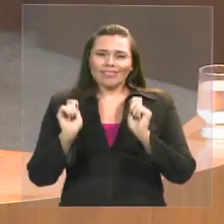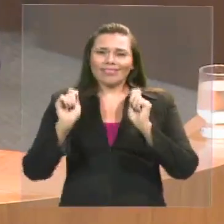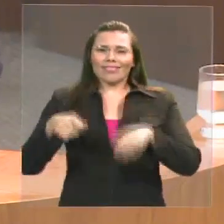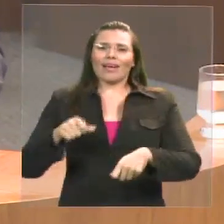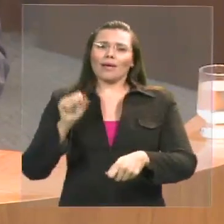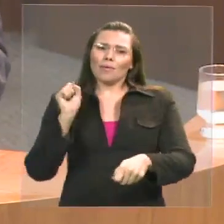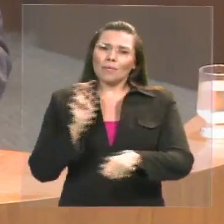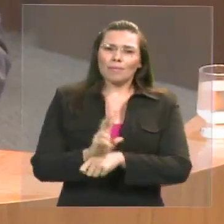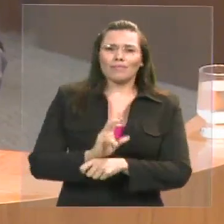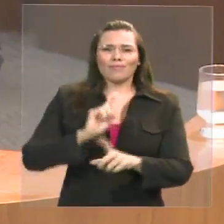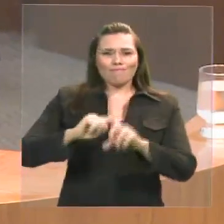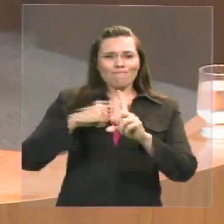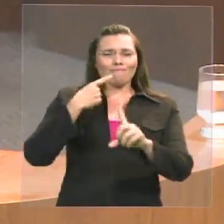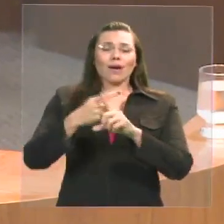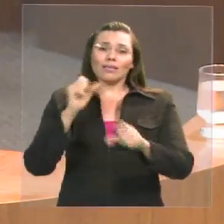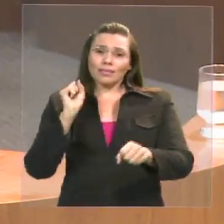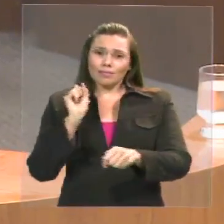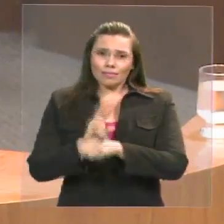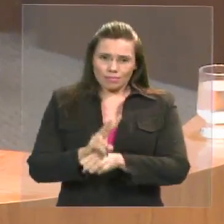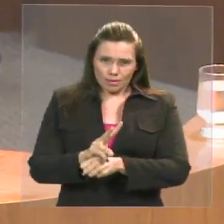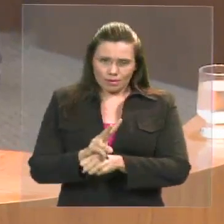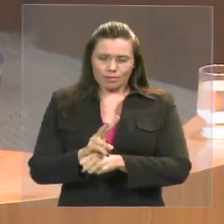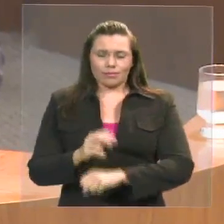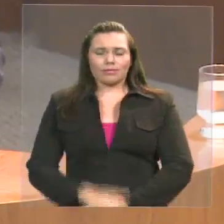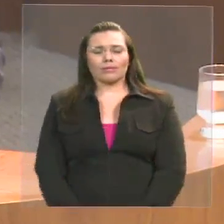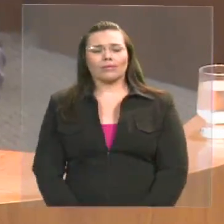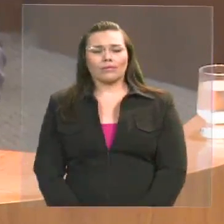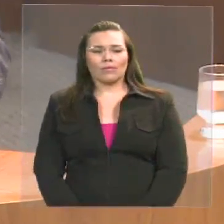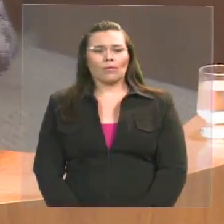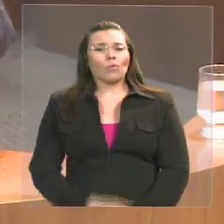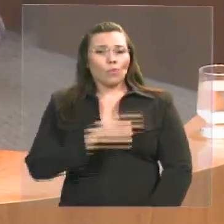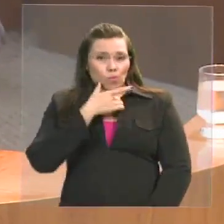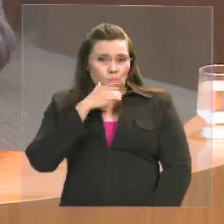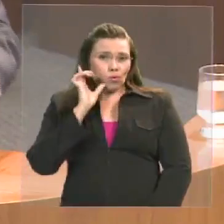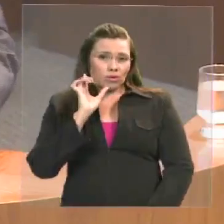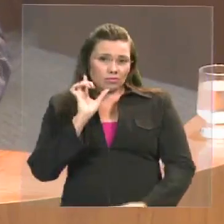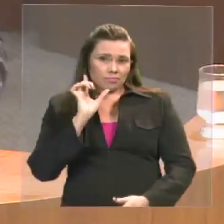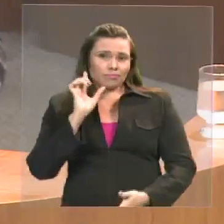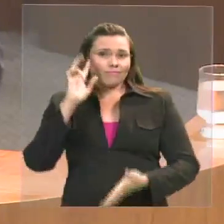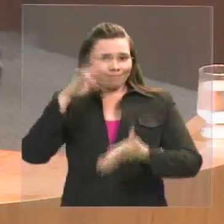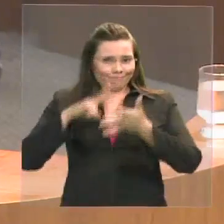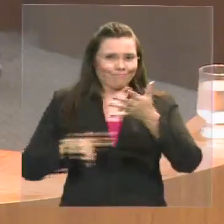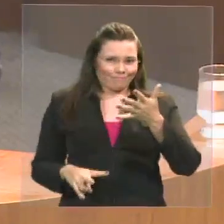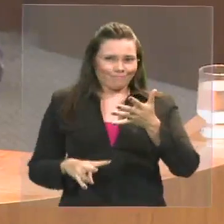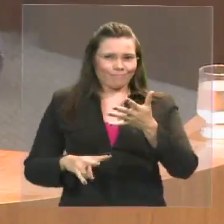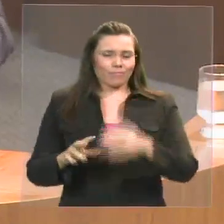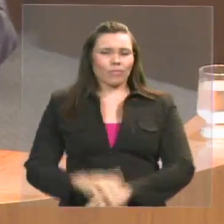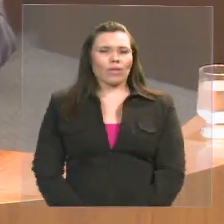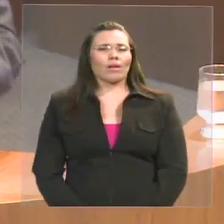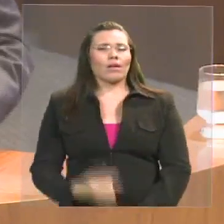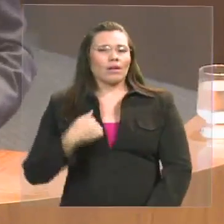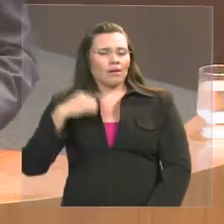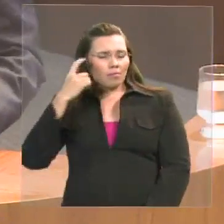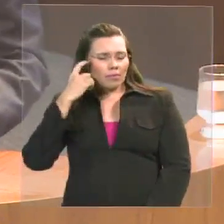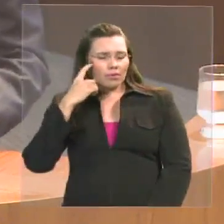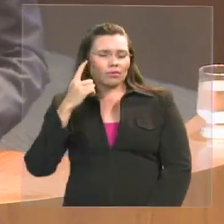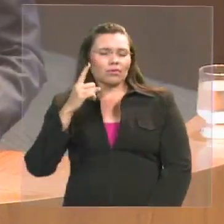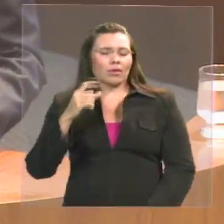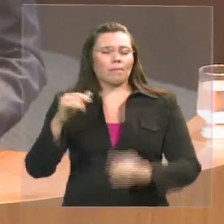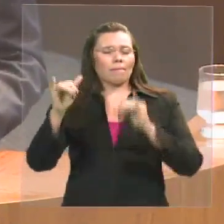Mais Emprego, que inclusive ontem foi lido, já deve estar publicado em Diário Oficial, vai ser apreciado por esta